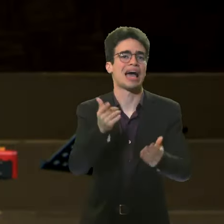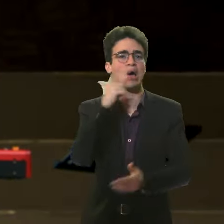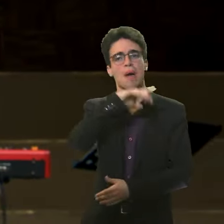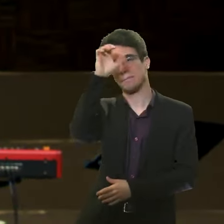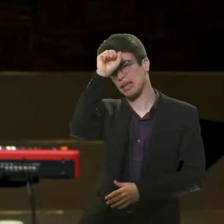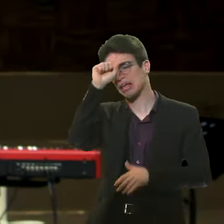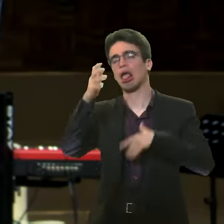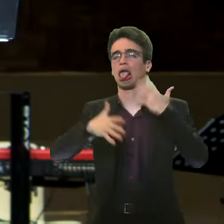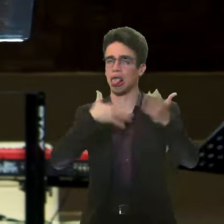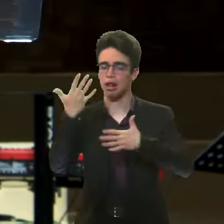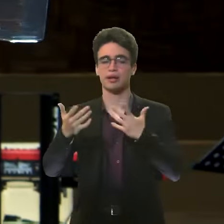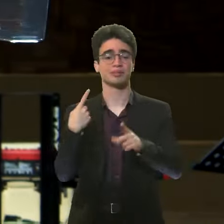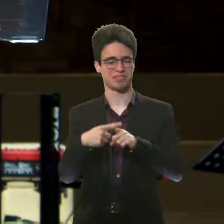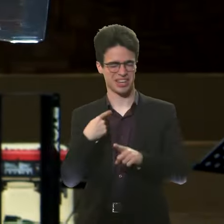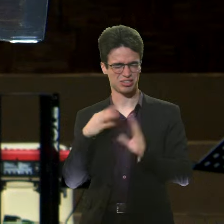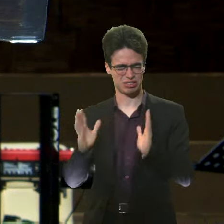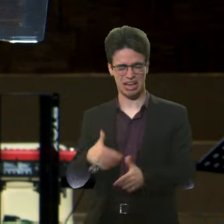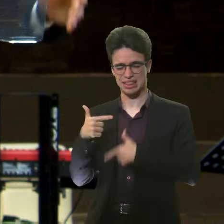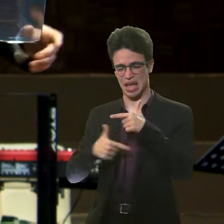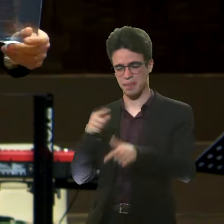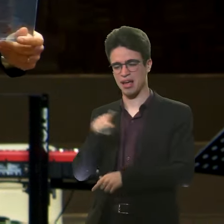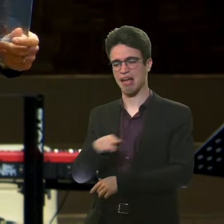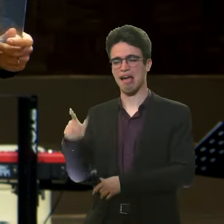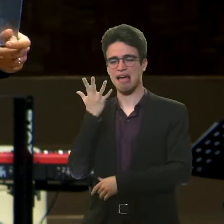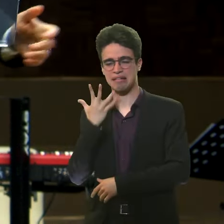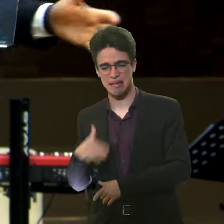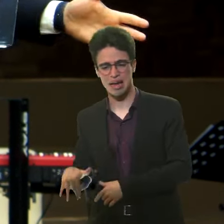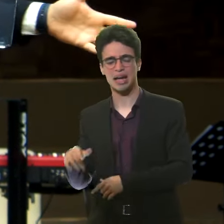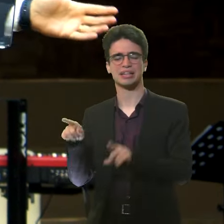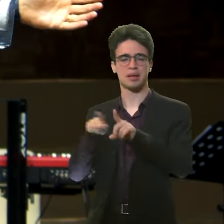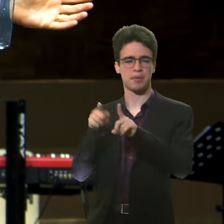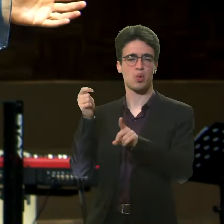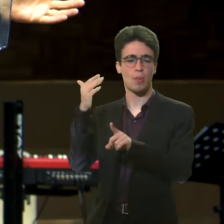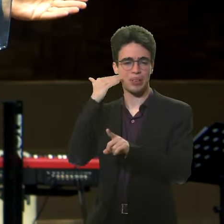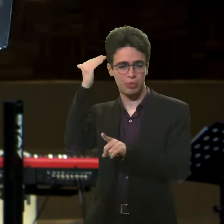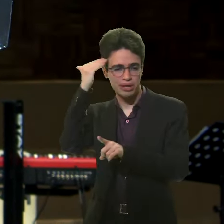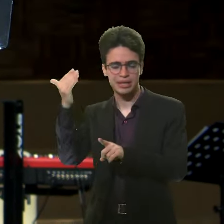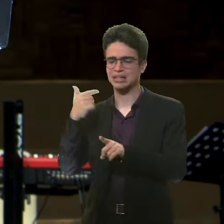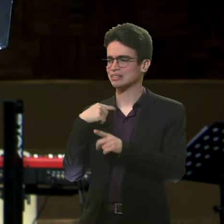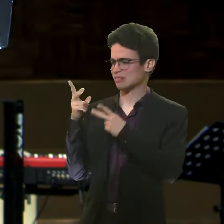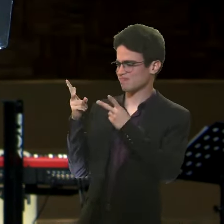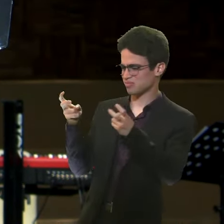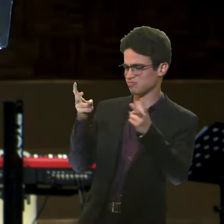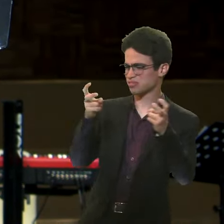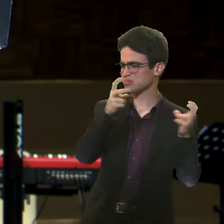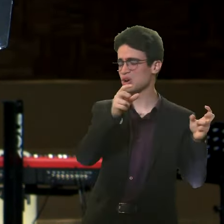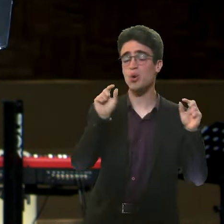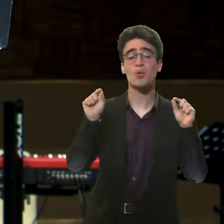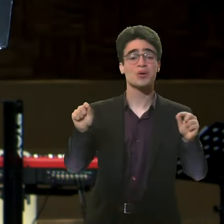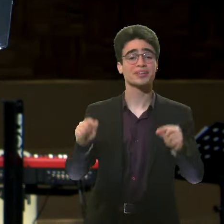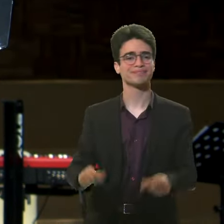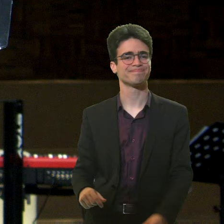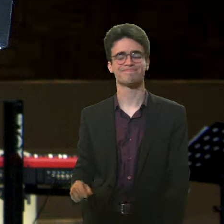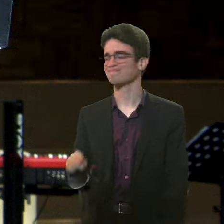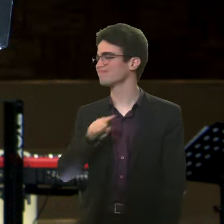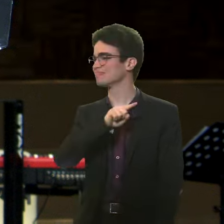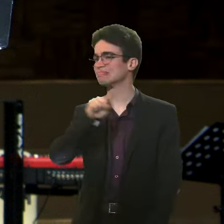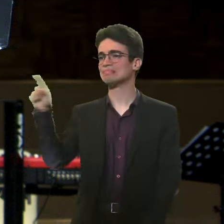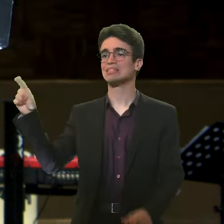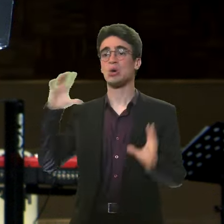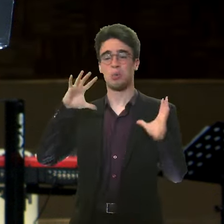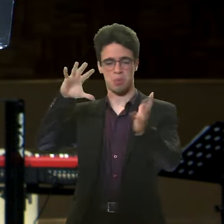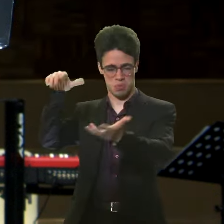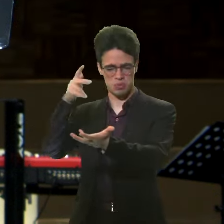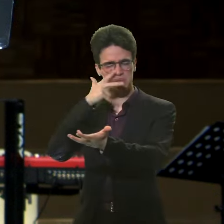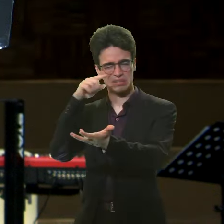a gente percebe, eu que trabalho com crianças, pré-adolescentes, percebo que o mundo nos oferece alternativas para fugir,